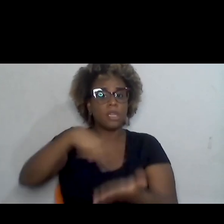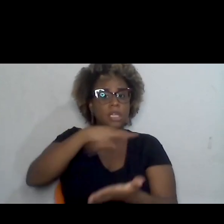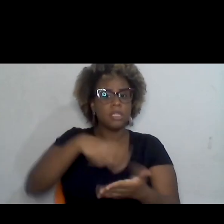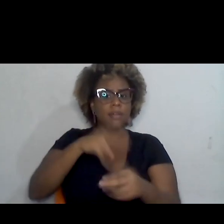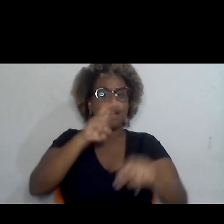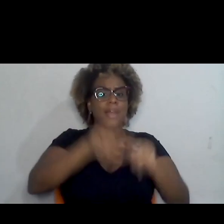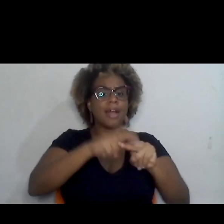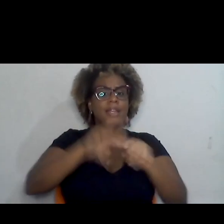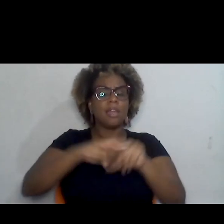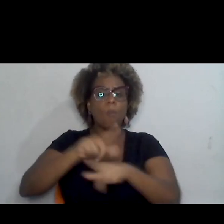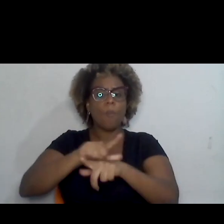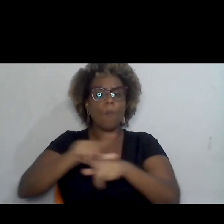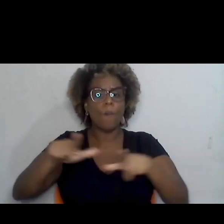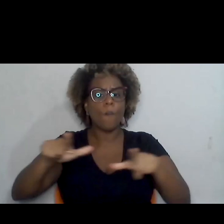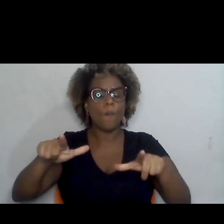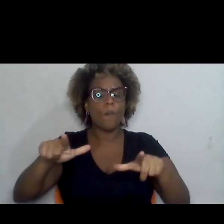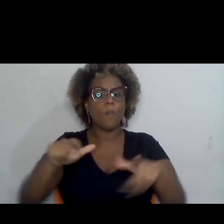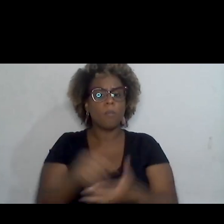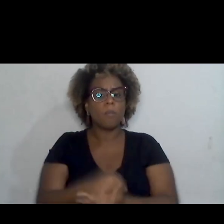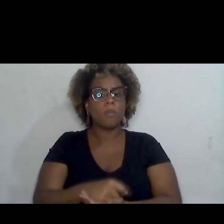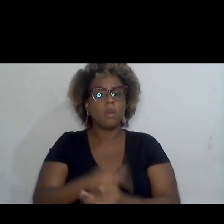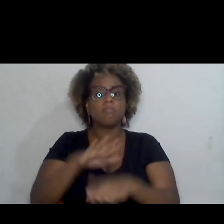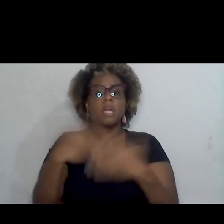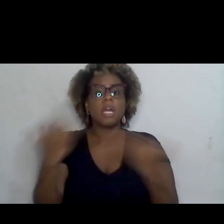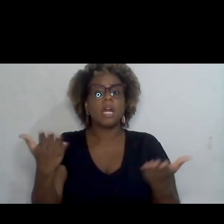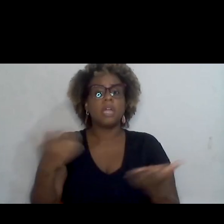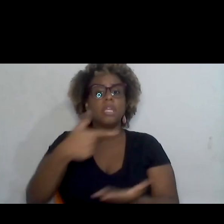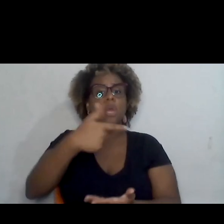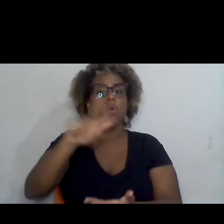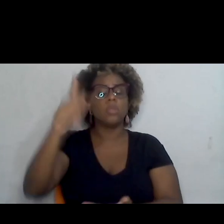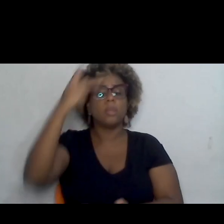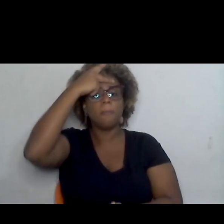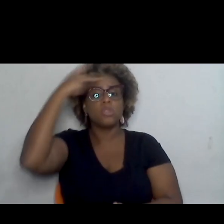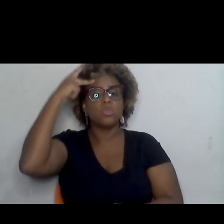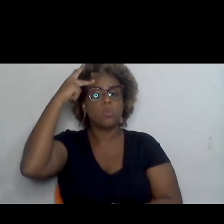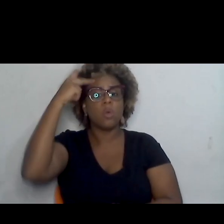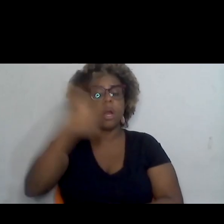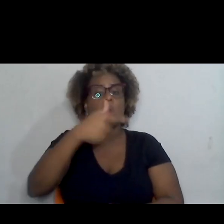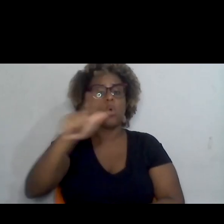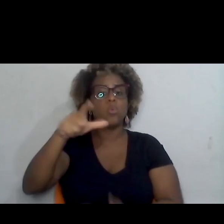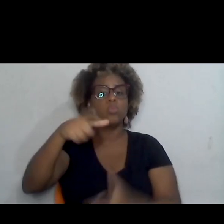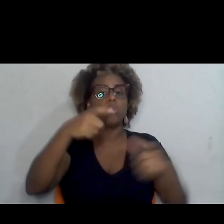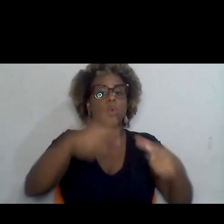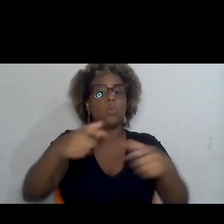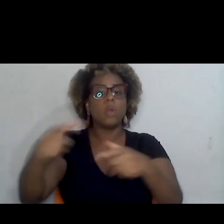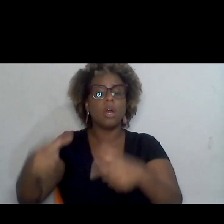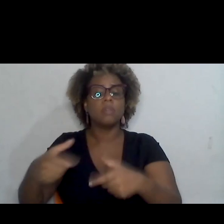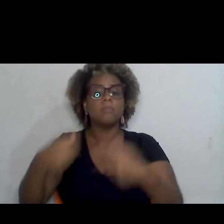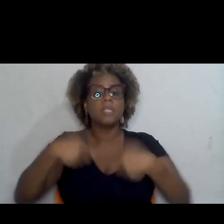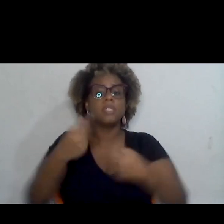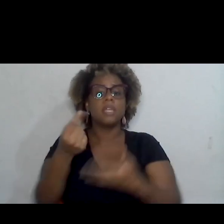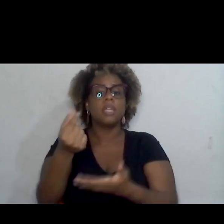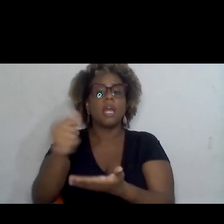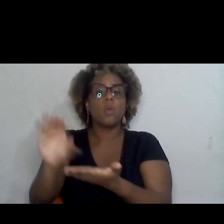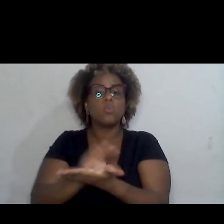aqui fazem dança? Cadê as outras pessoas que estão em outros lugares que fazem dança, que precisa desse recurso que é público? E que